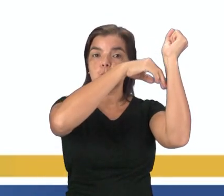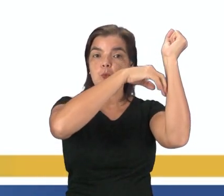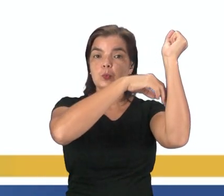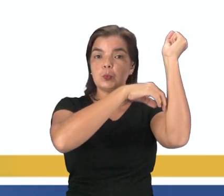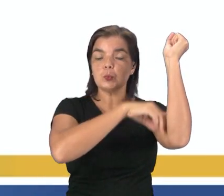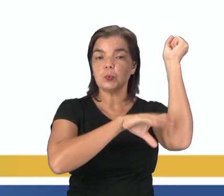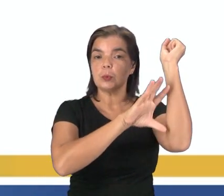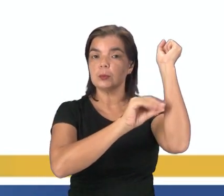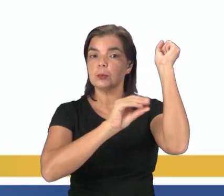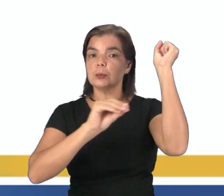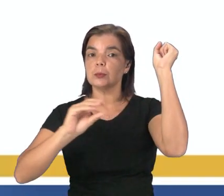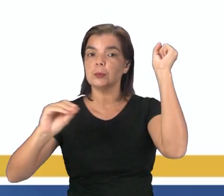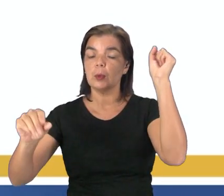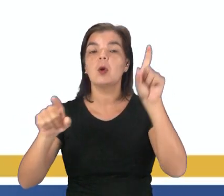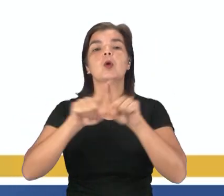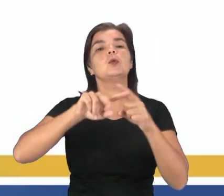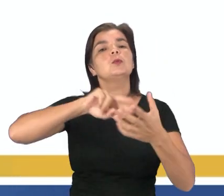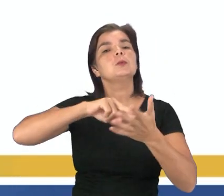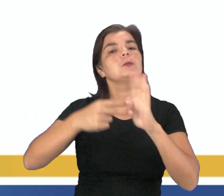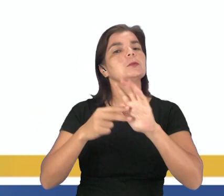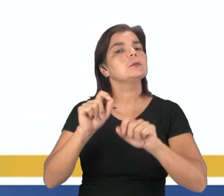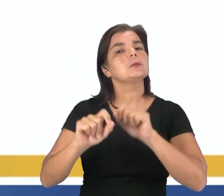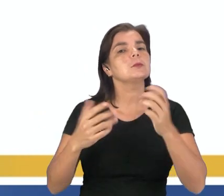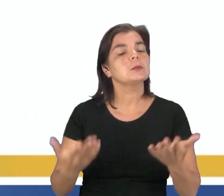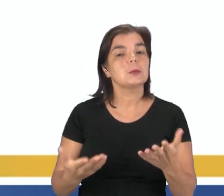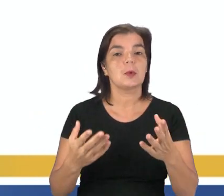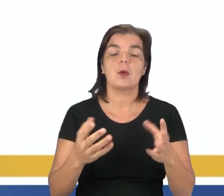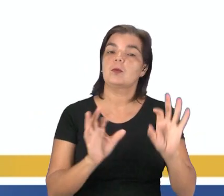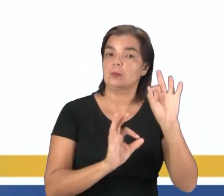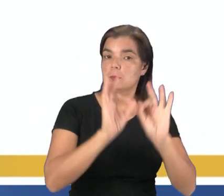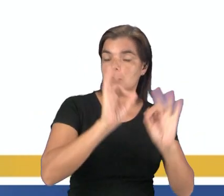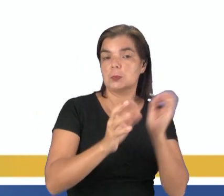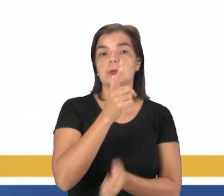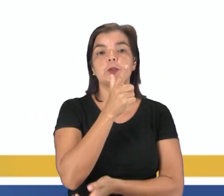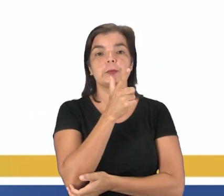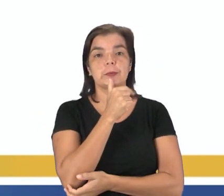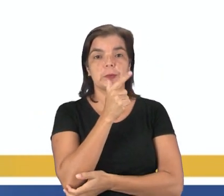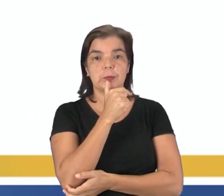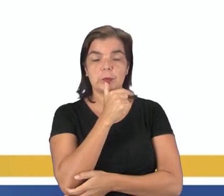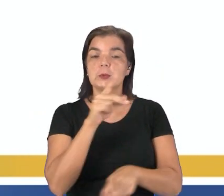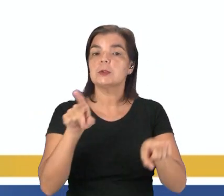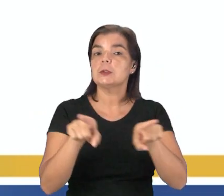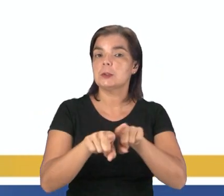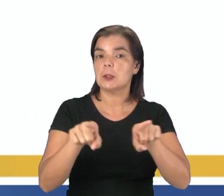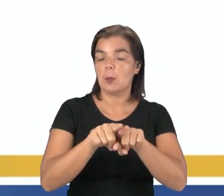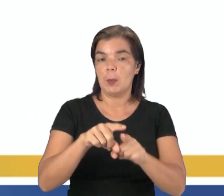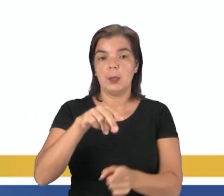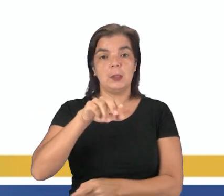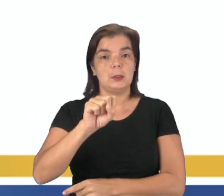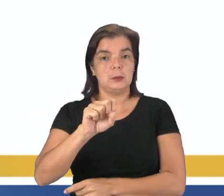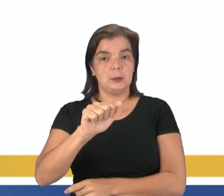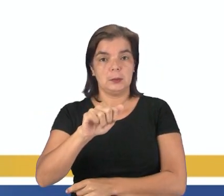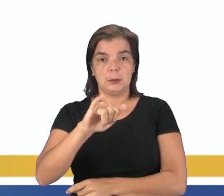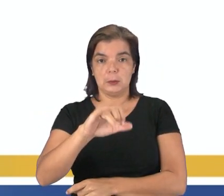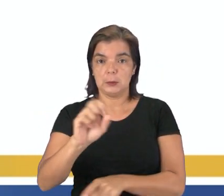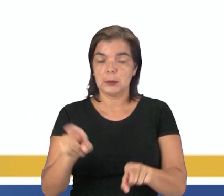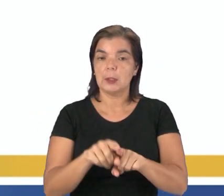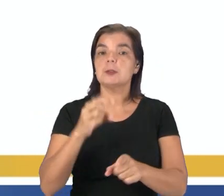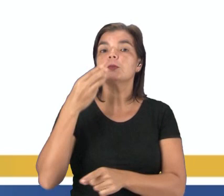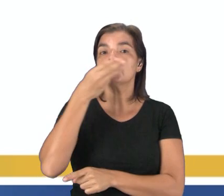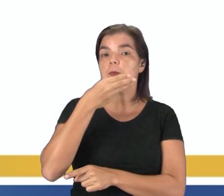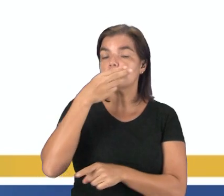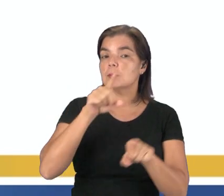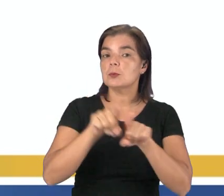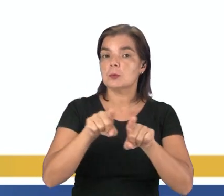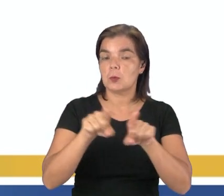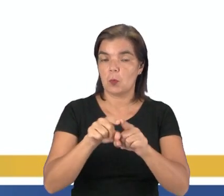de plasma. Esse plasma ele vai ser constituído de água, de proteínas, de sais minerais, de açúcares